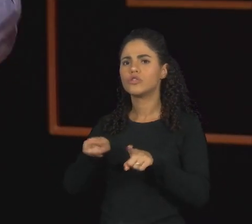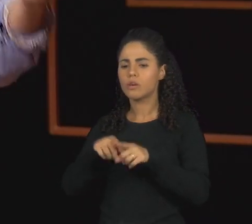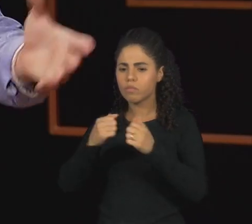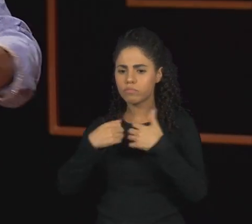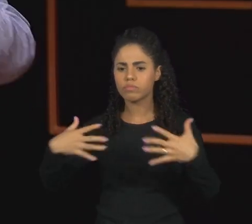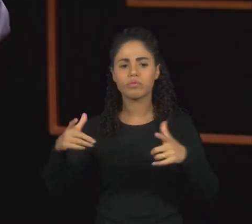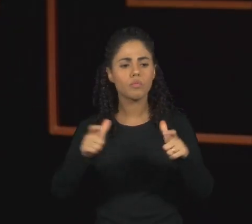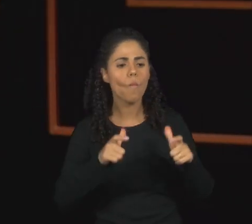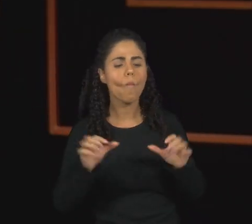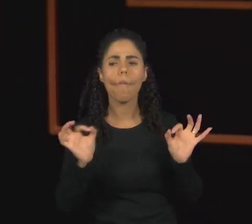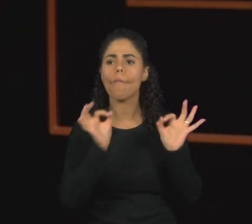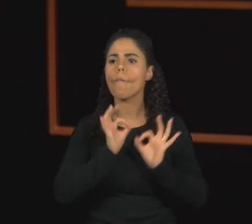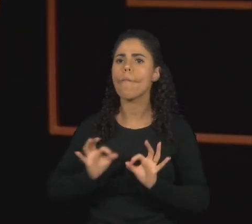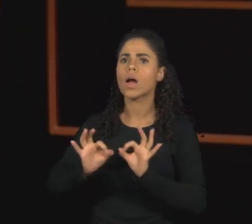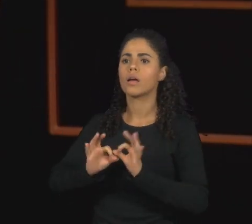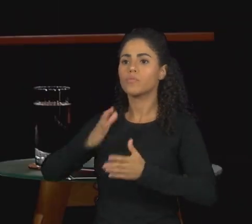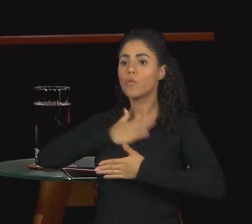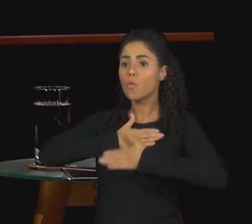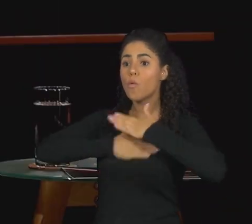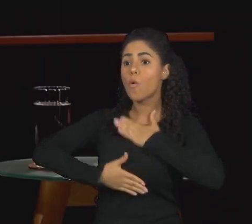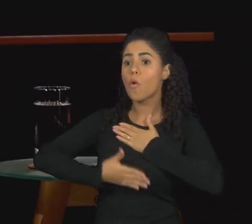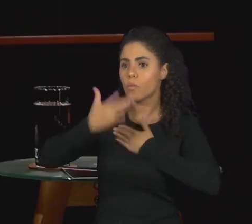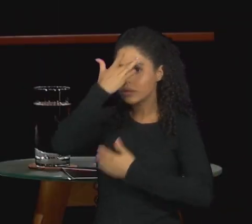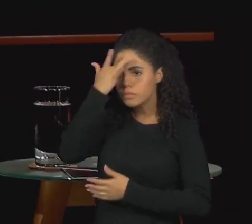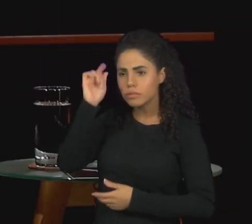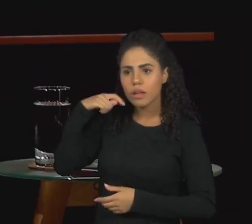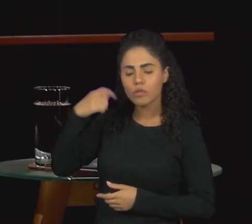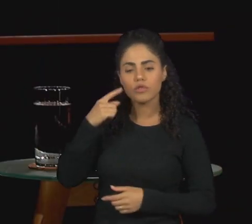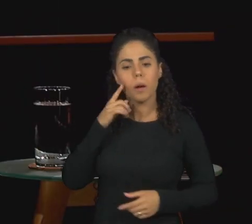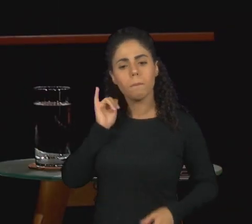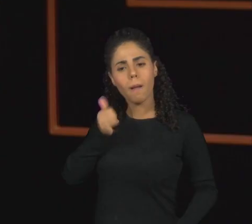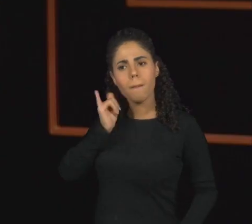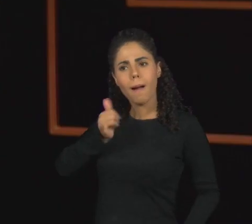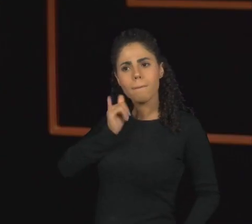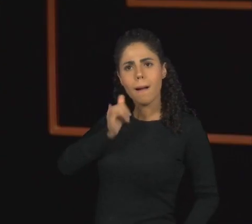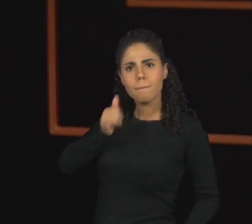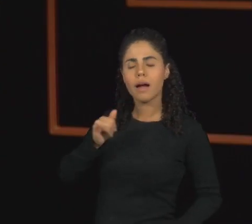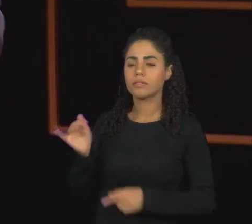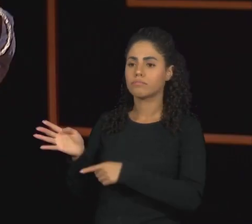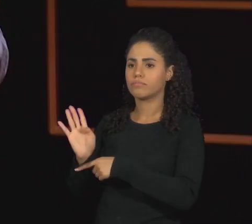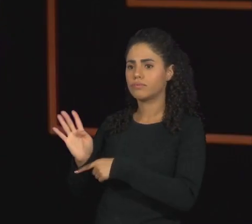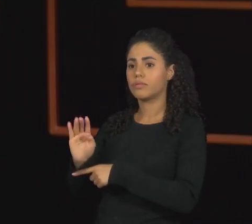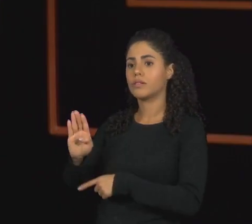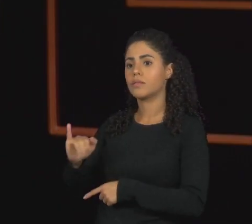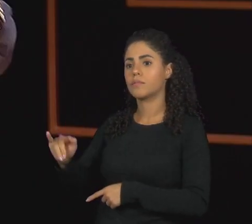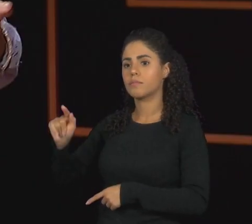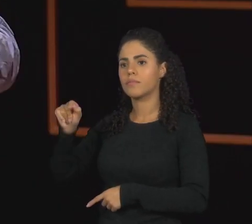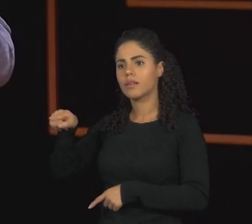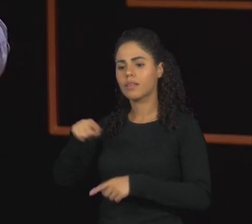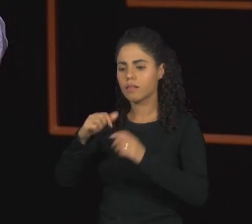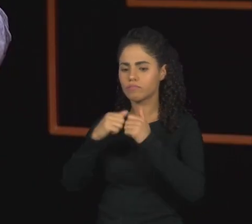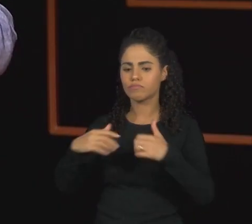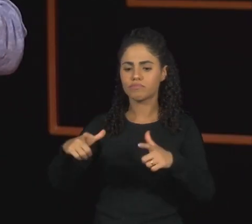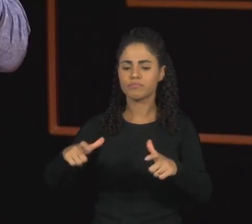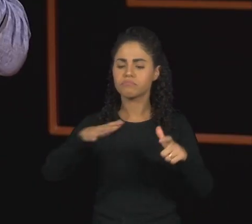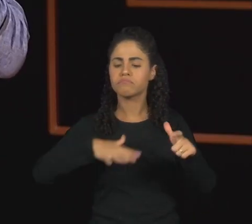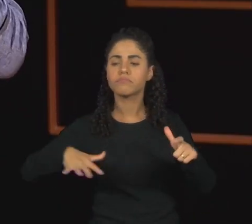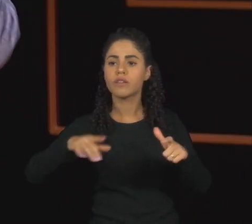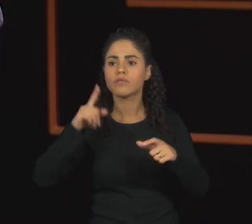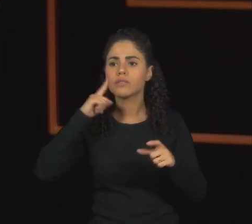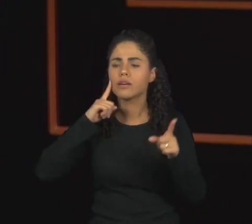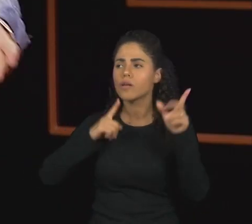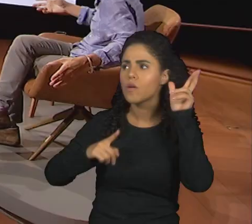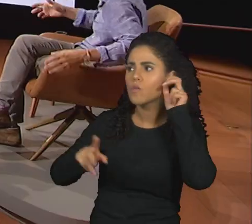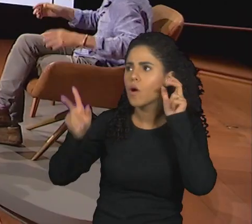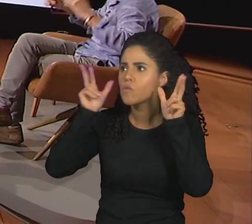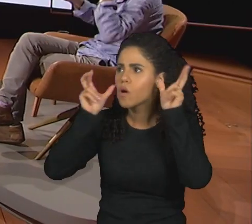tem locação, é somente o corpo dos atores contando a história. O filme da Bia ele é evocativo, ele não tem cenários. Você ouve o barulho da